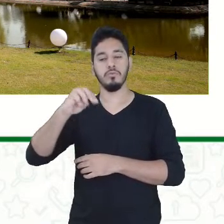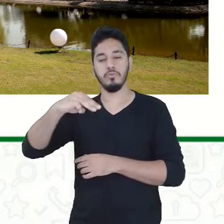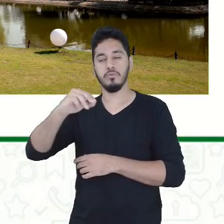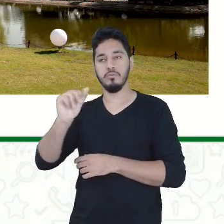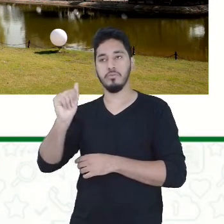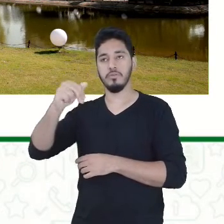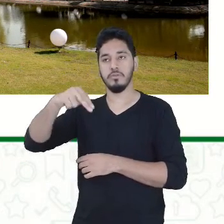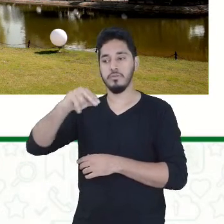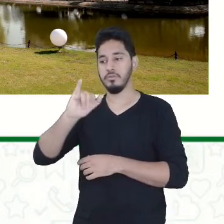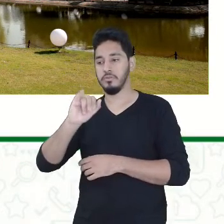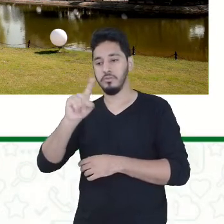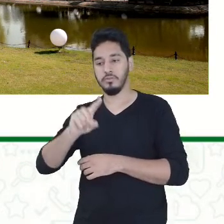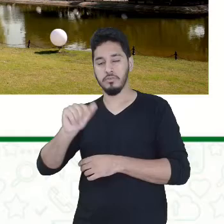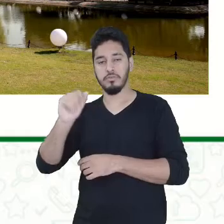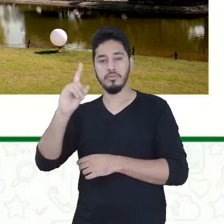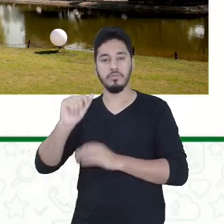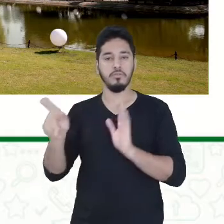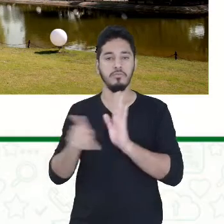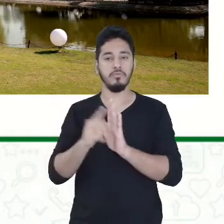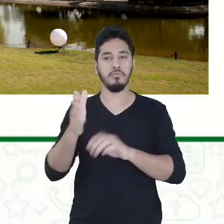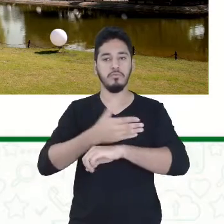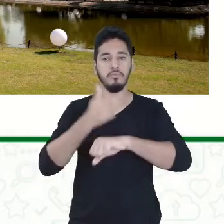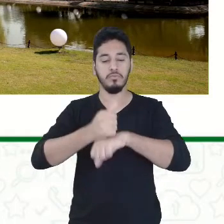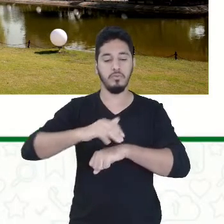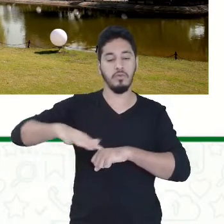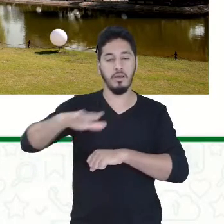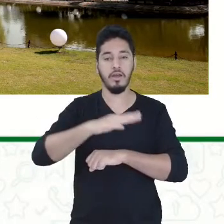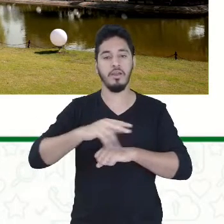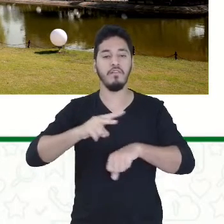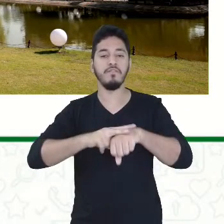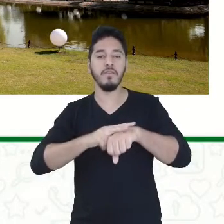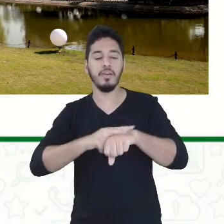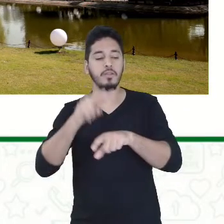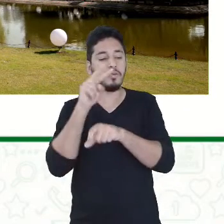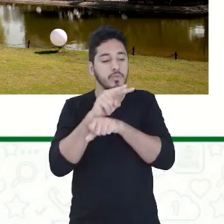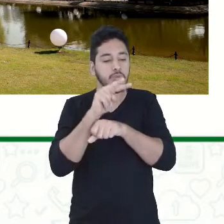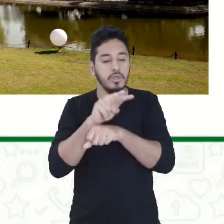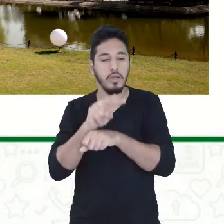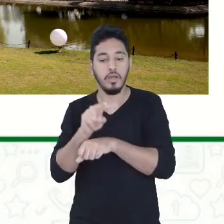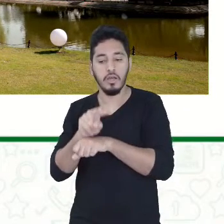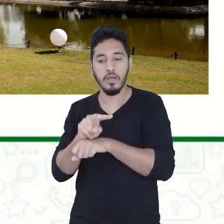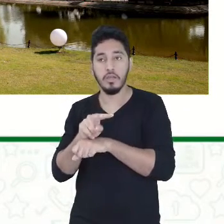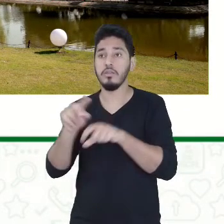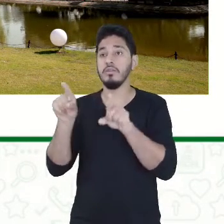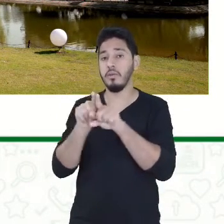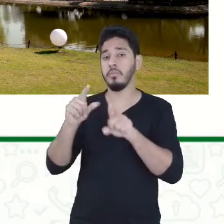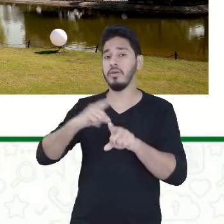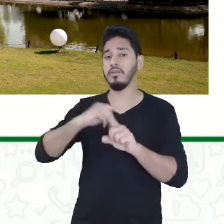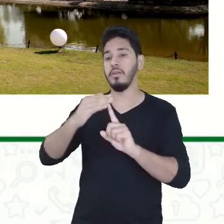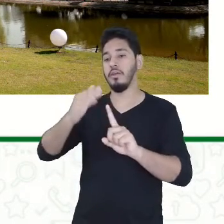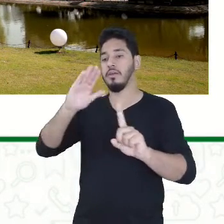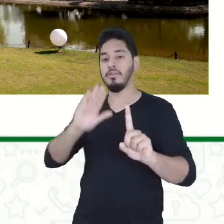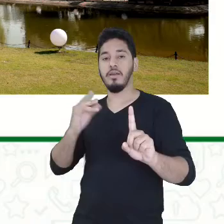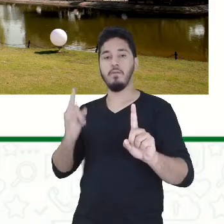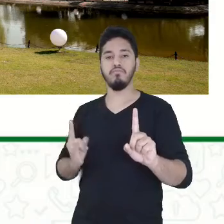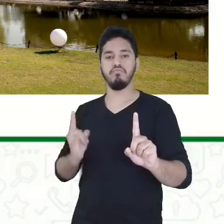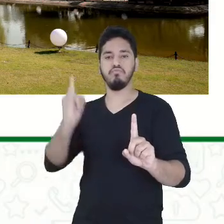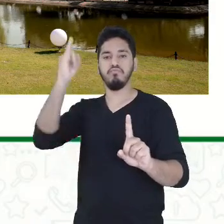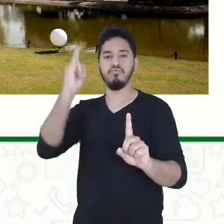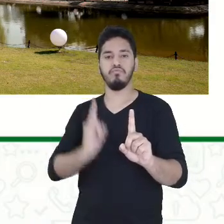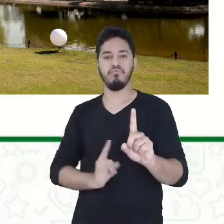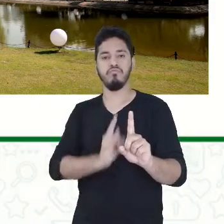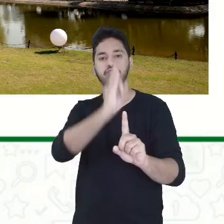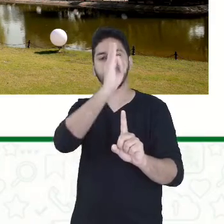paisagem humanizada, um parque, uma área verde, né, uma área preservada e ao mesmo tempo a gente encontra edificações. Mas